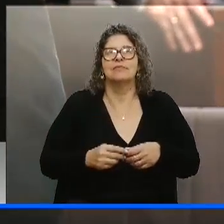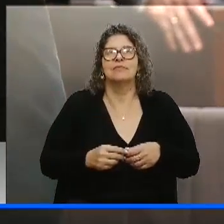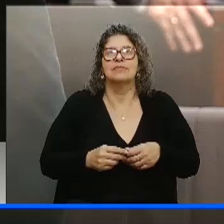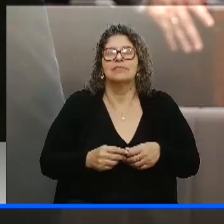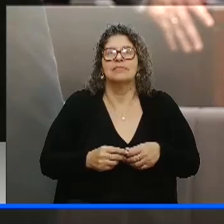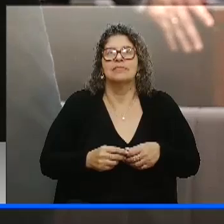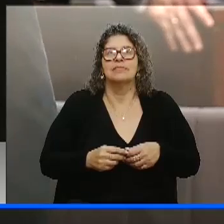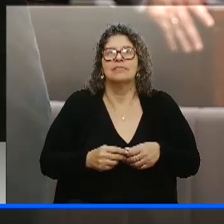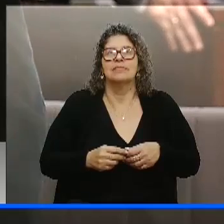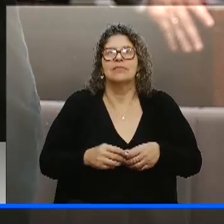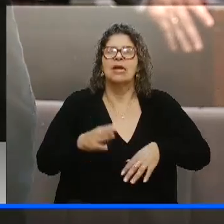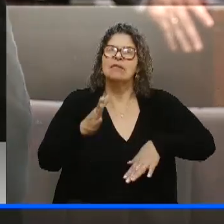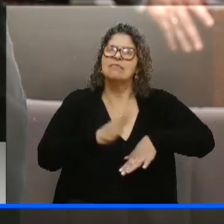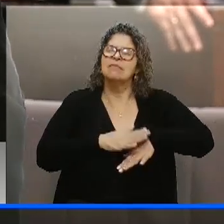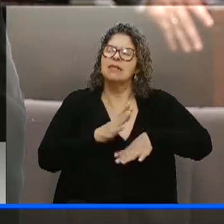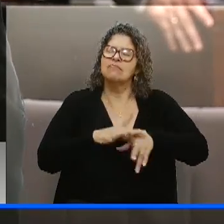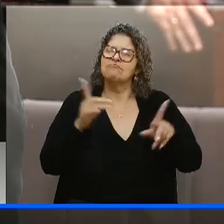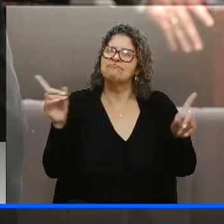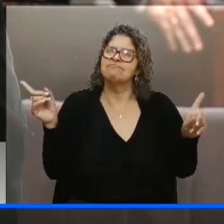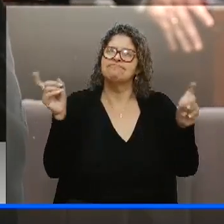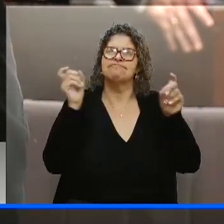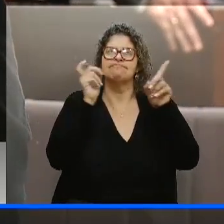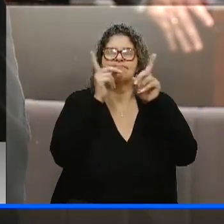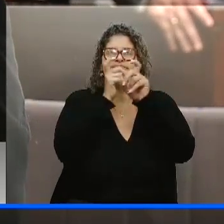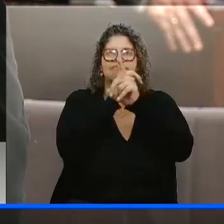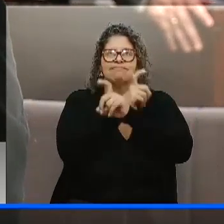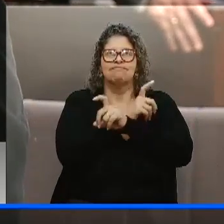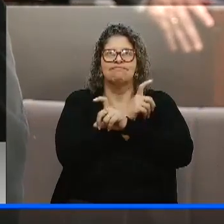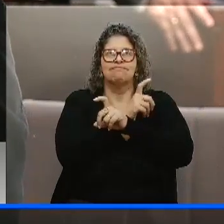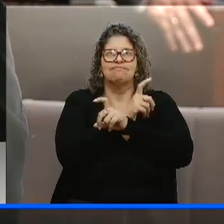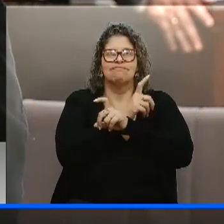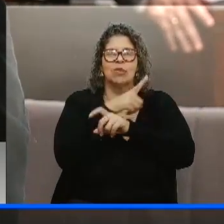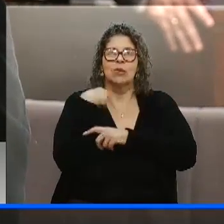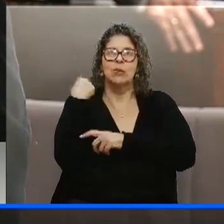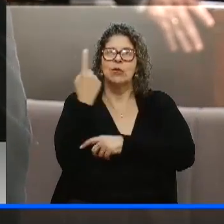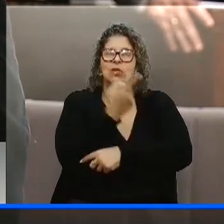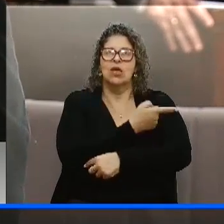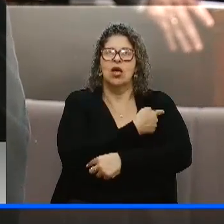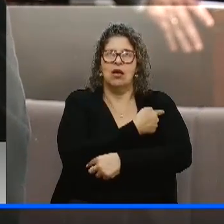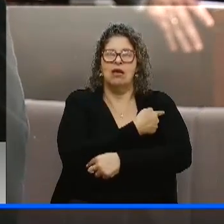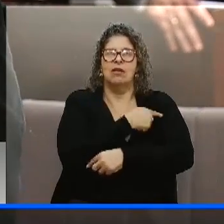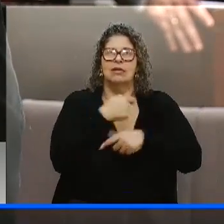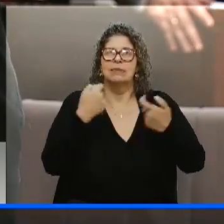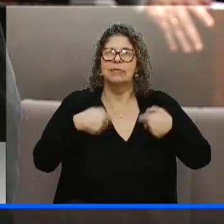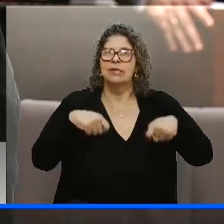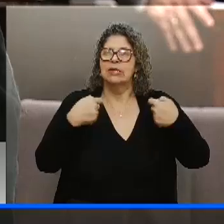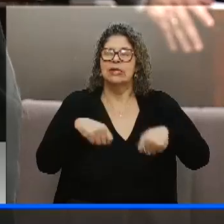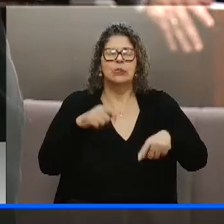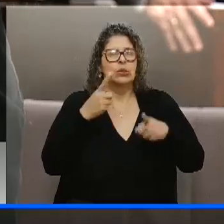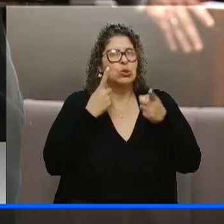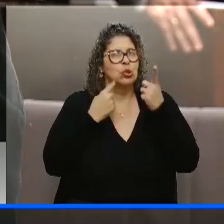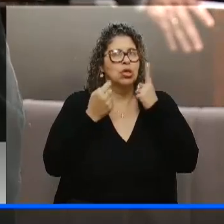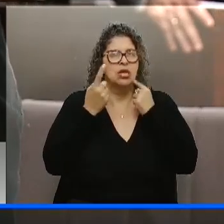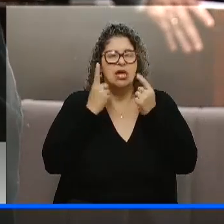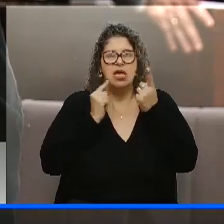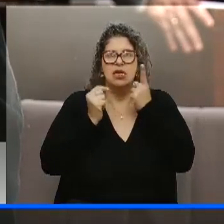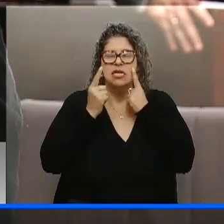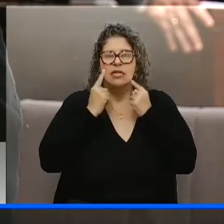em tempos difíceis nós precisamos não chorar